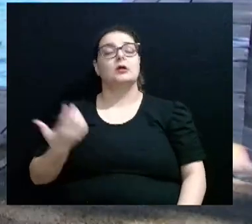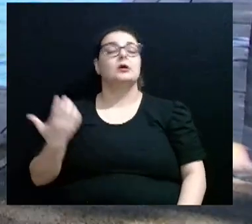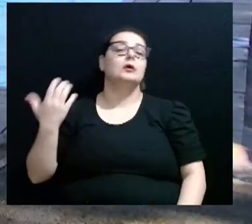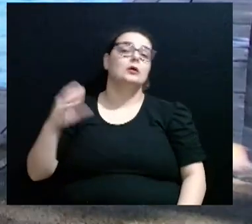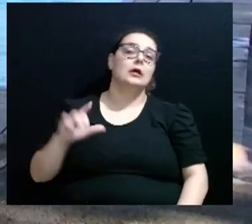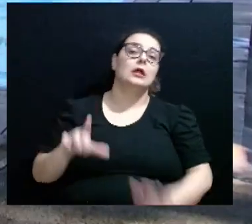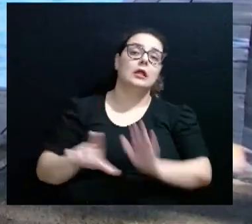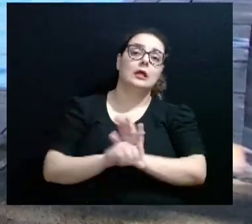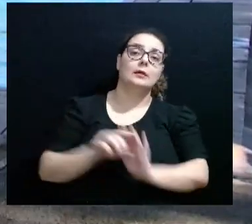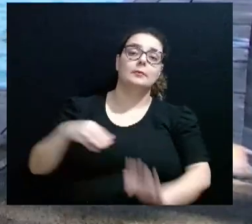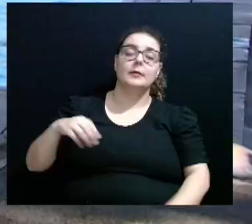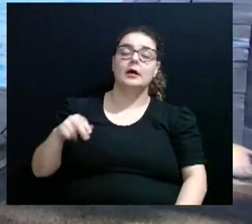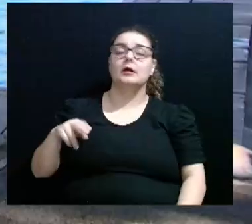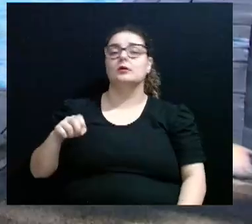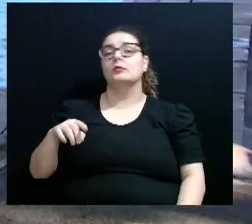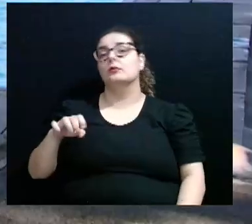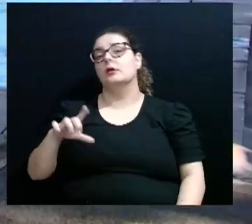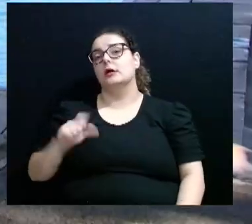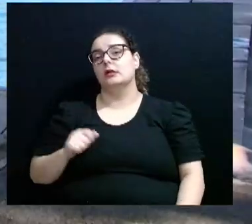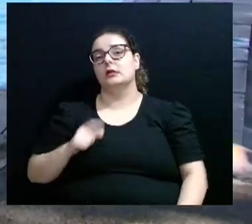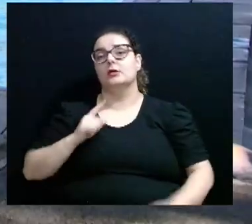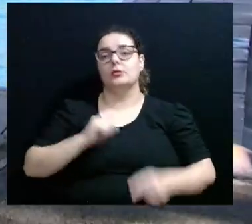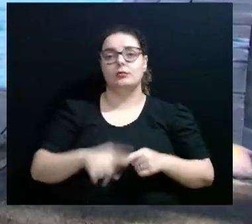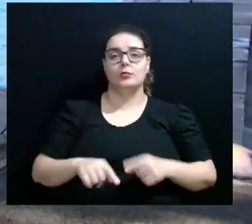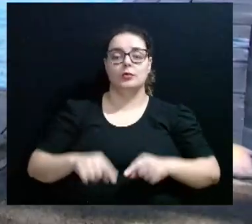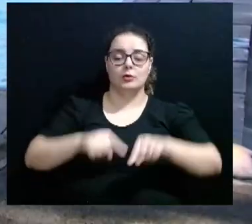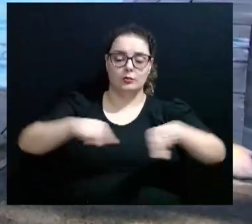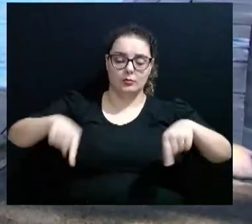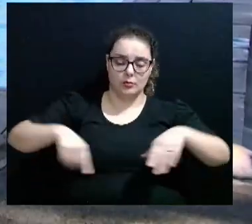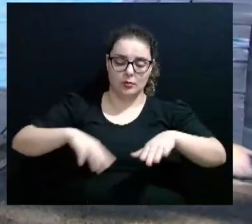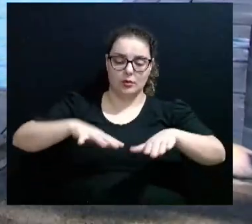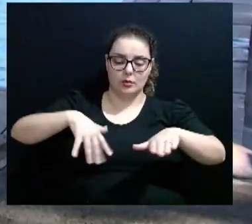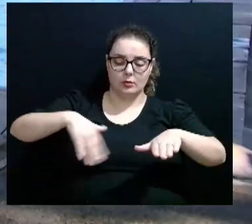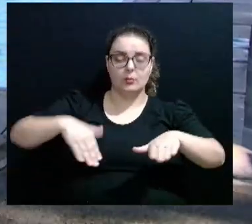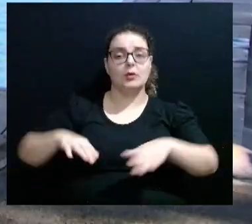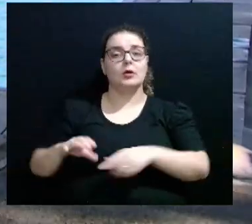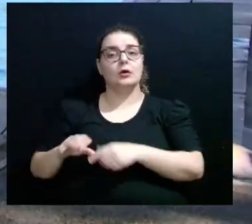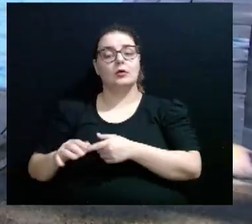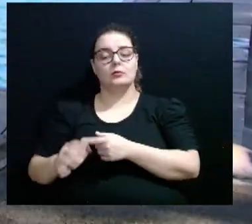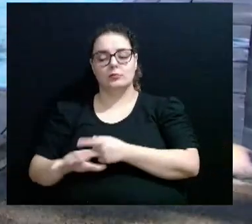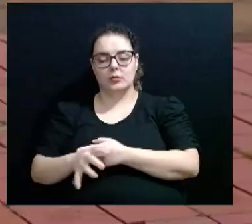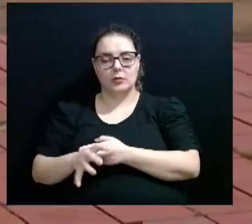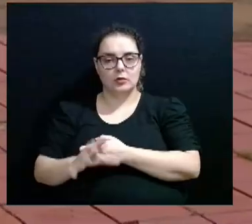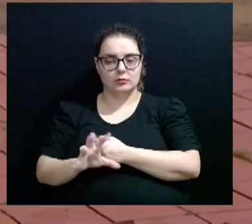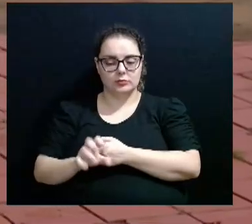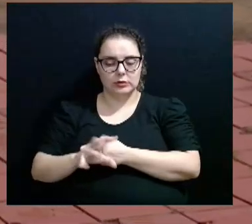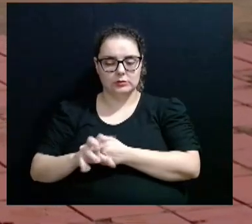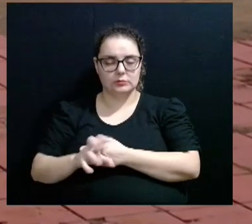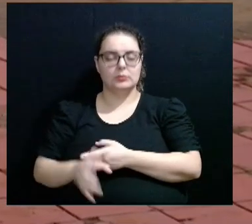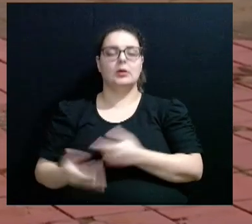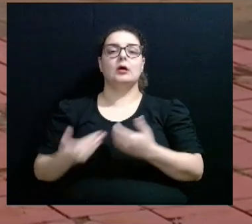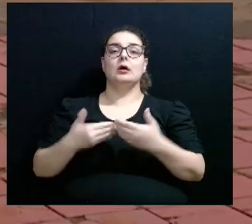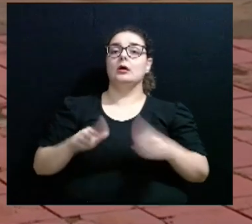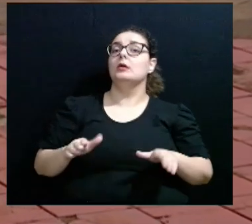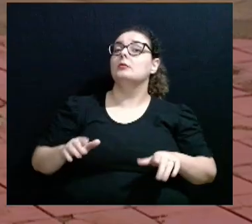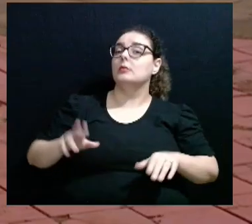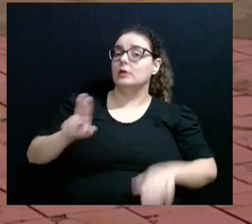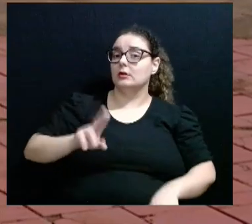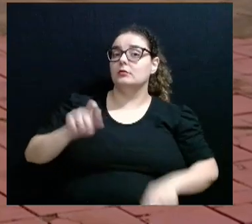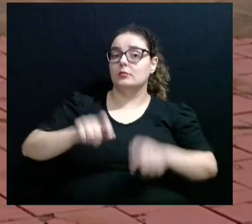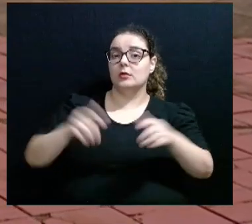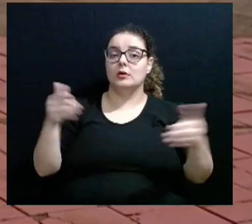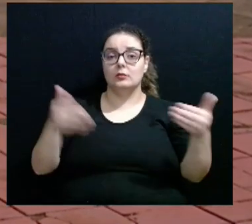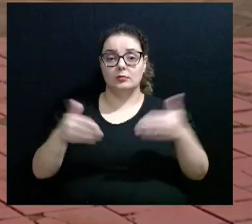de motores de sucção em piscinas de uso coletivo enquanto abertas aos usuários, obriga a instalação